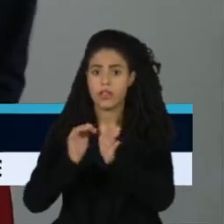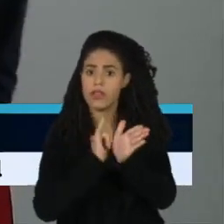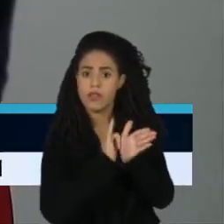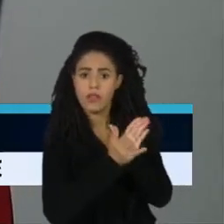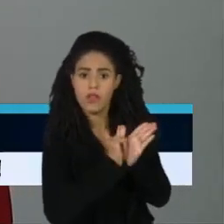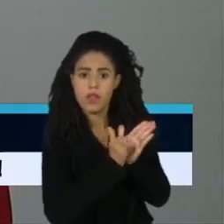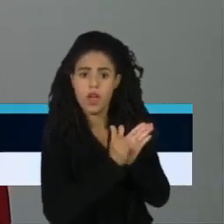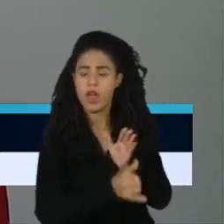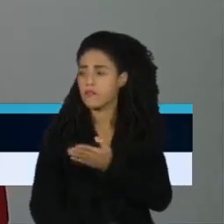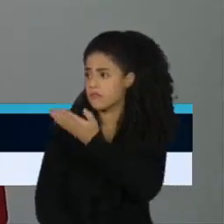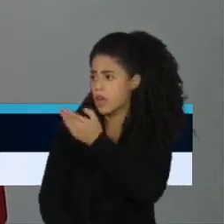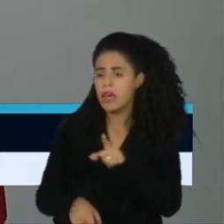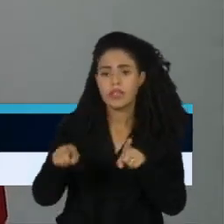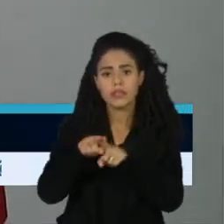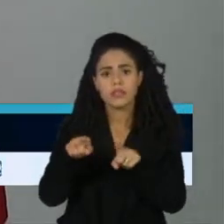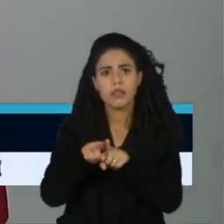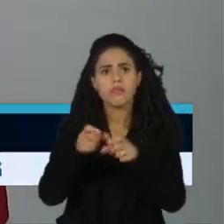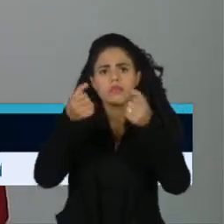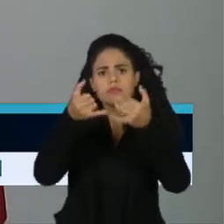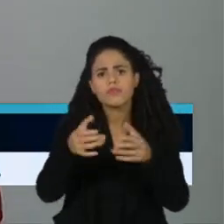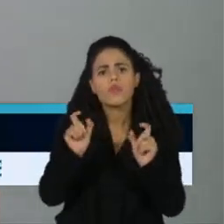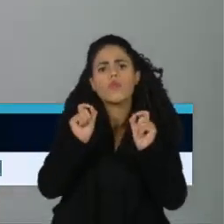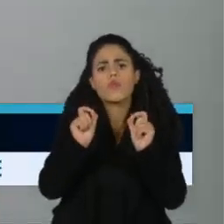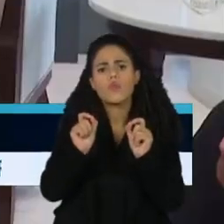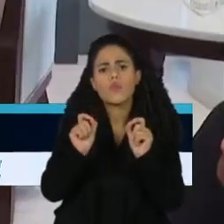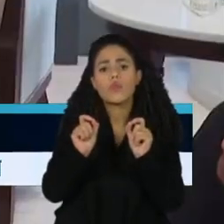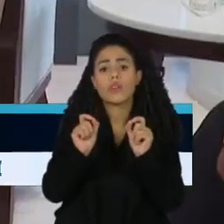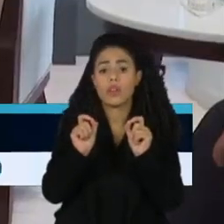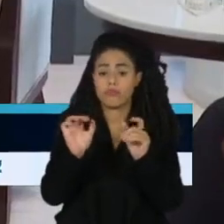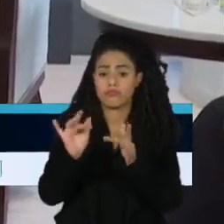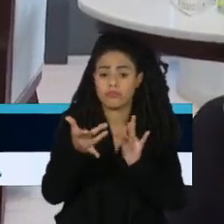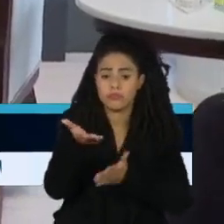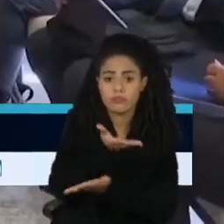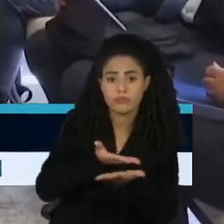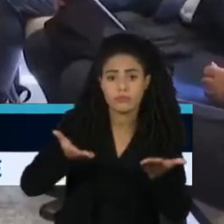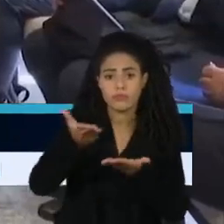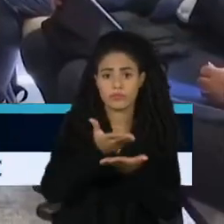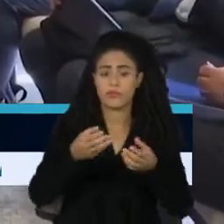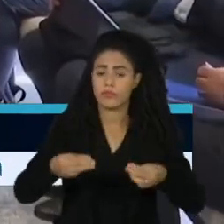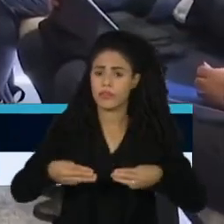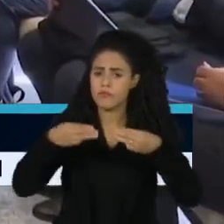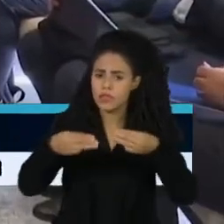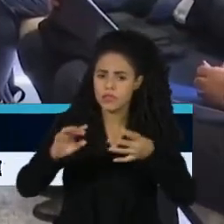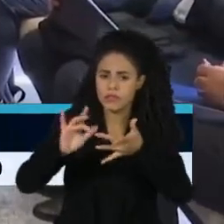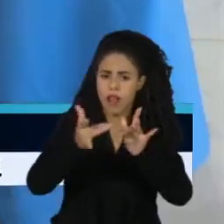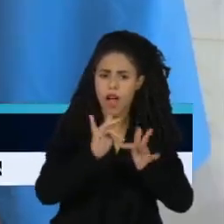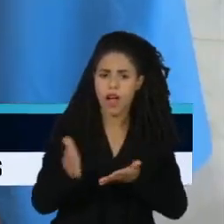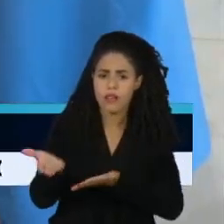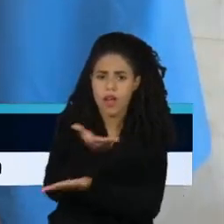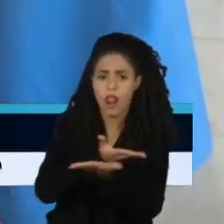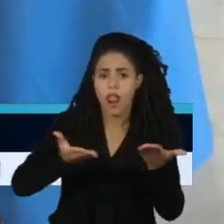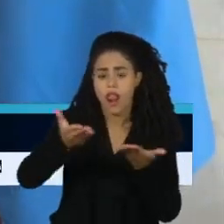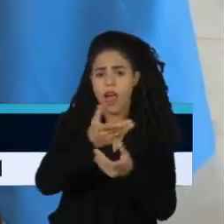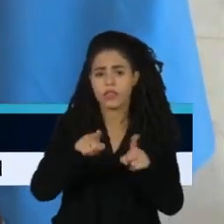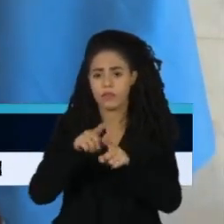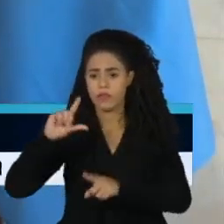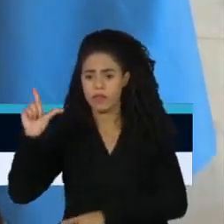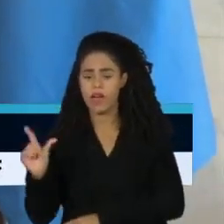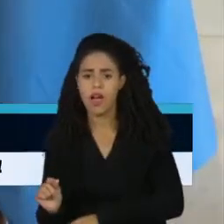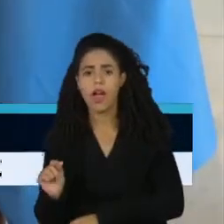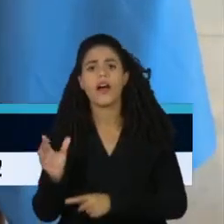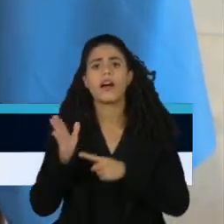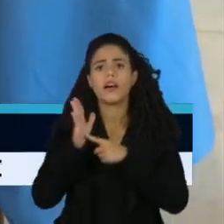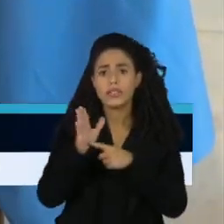chanceler turco ouviu as argumentações do secretário de estado americano do ministro das relações exteriores da Itália e até do